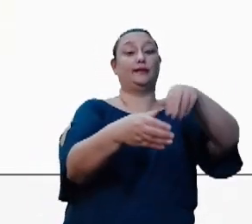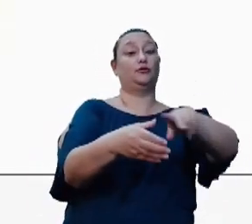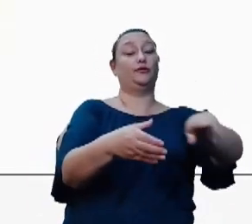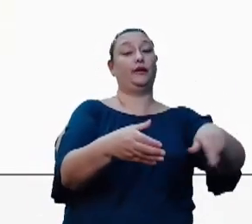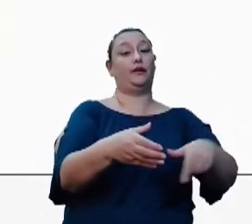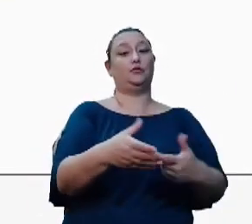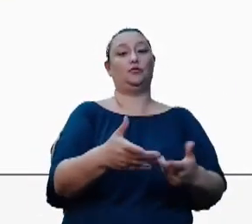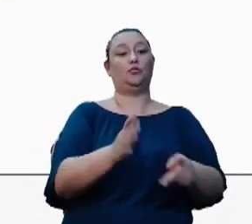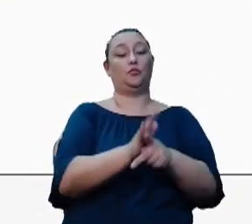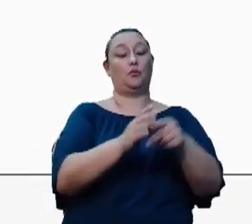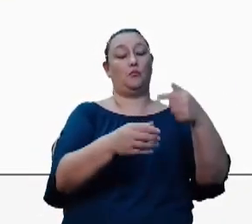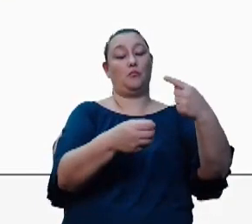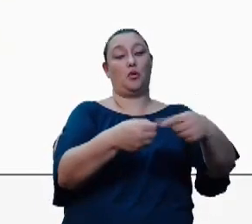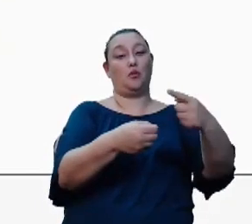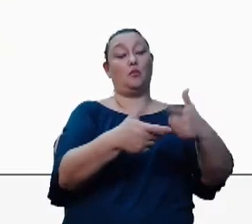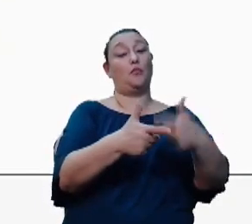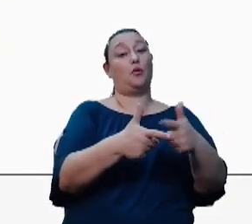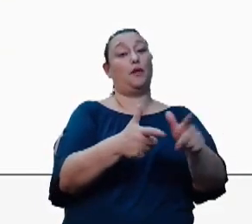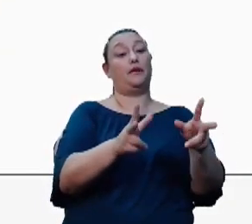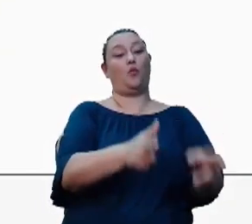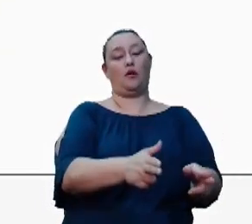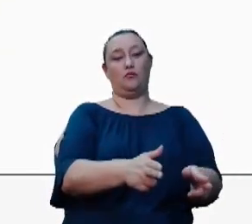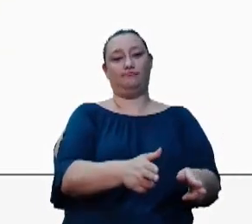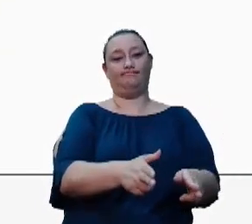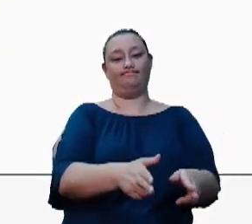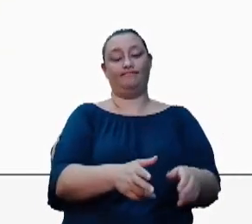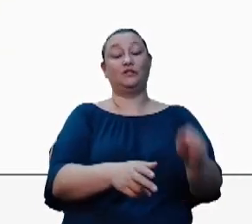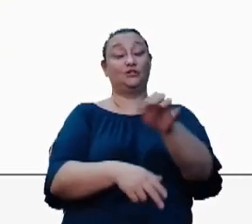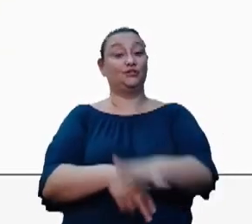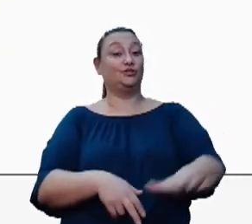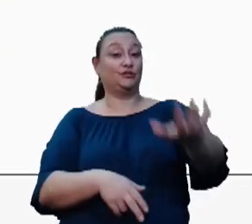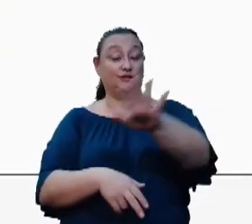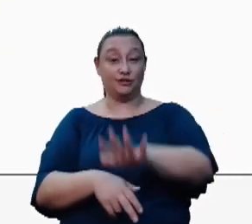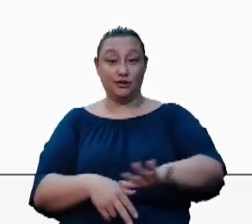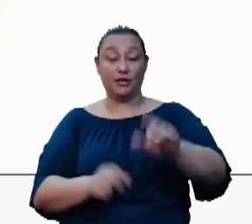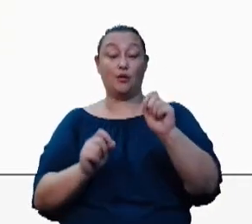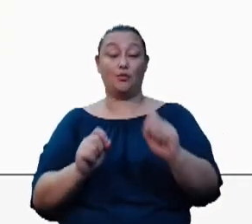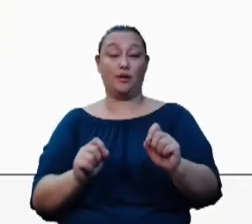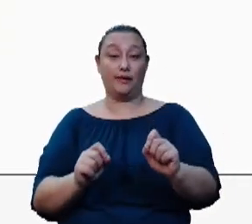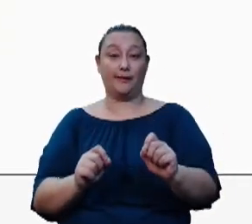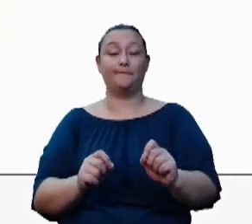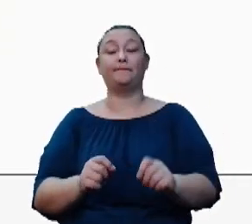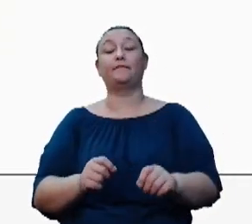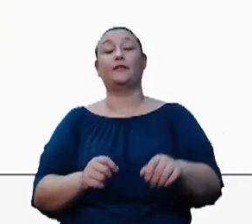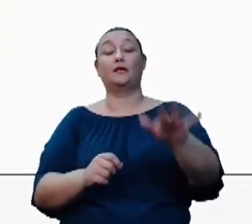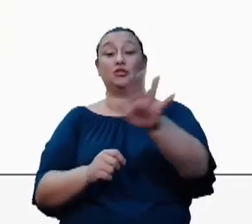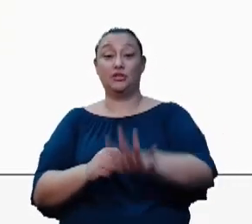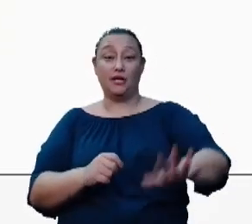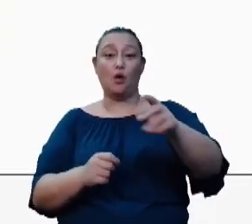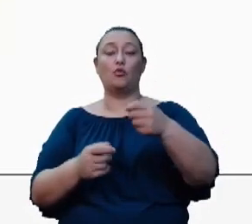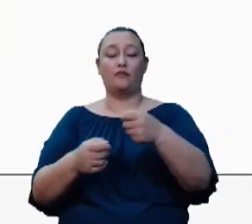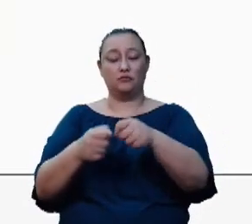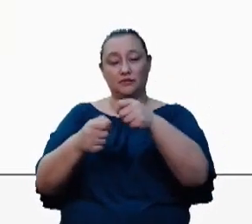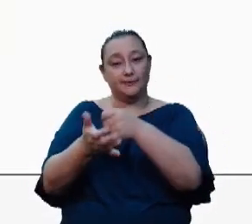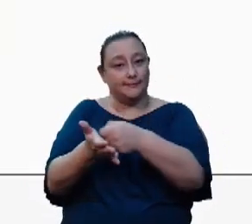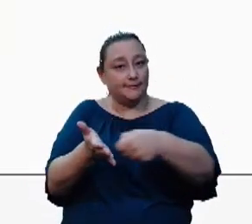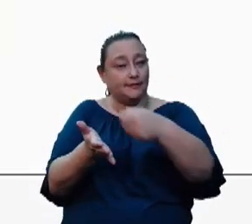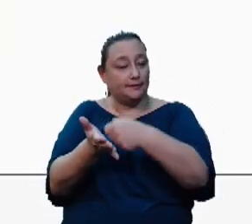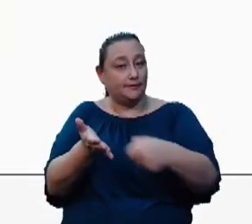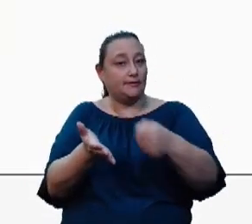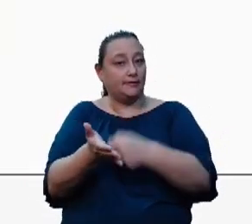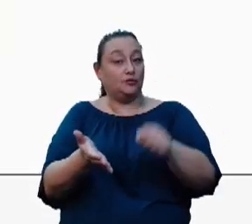uma mesma doença. Em geral, uma das as coisas que foram descritas neles,